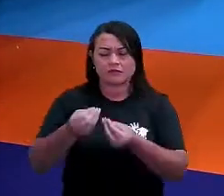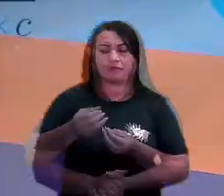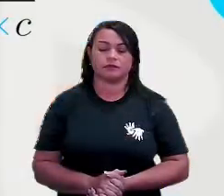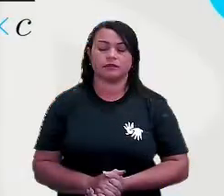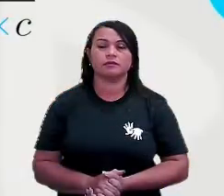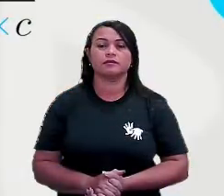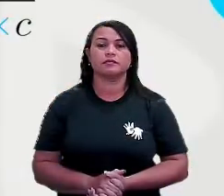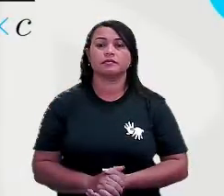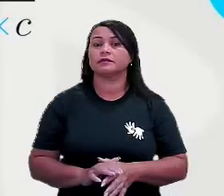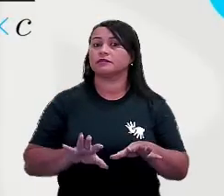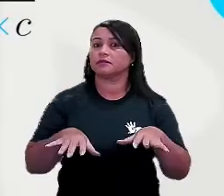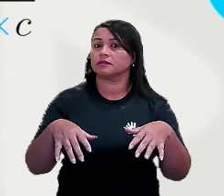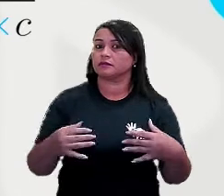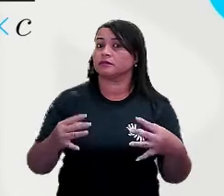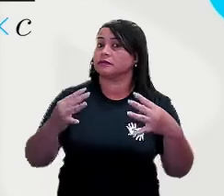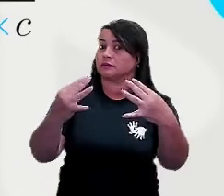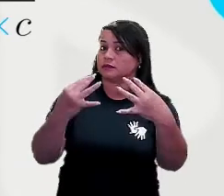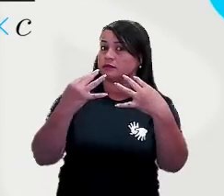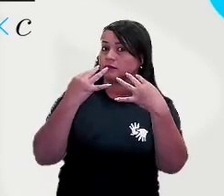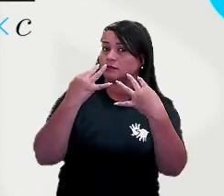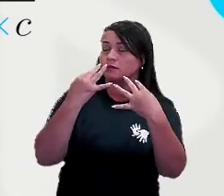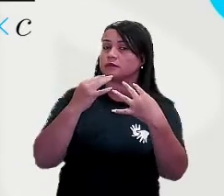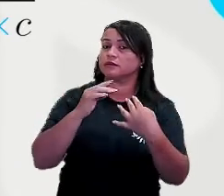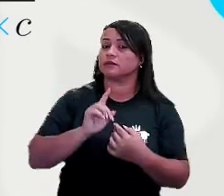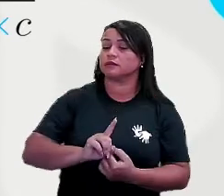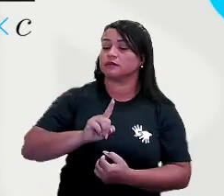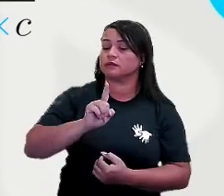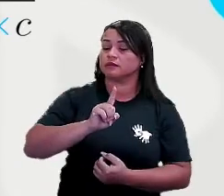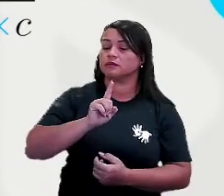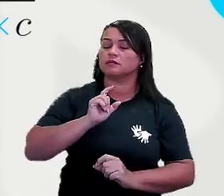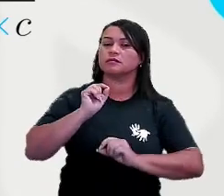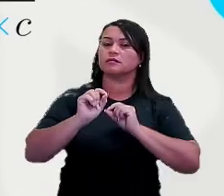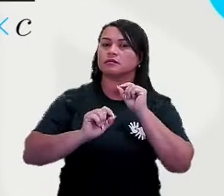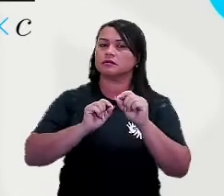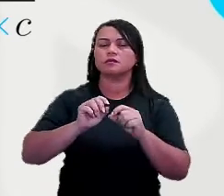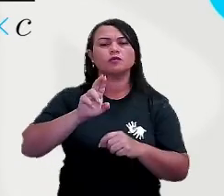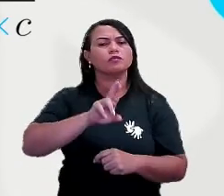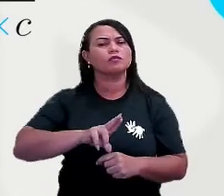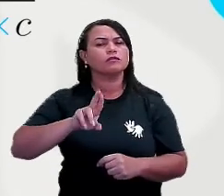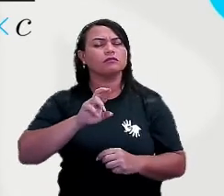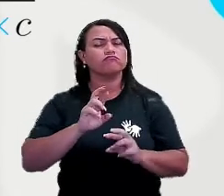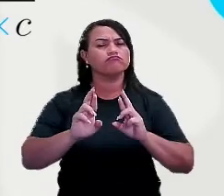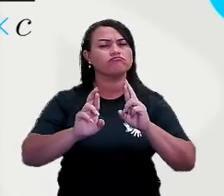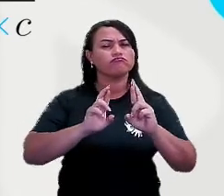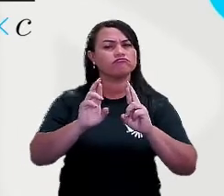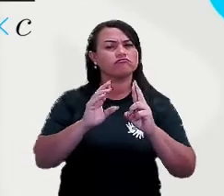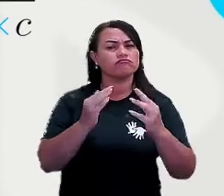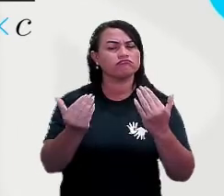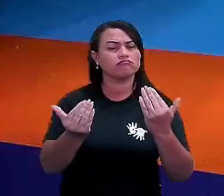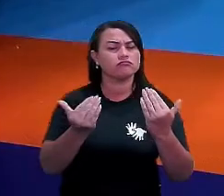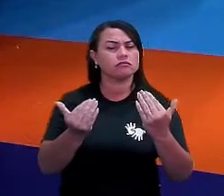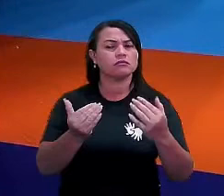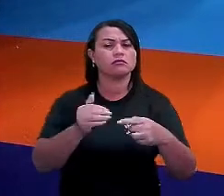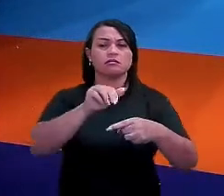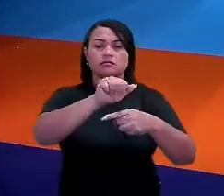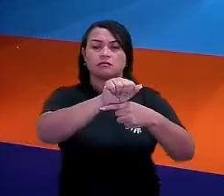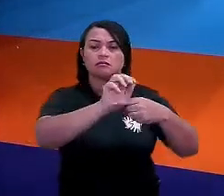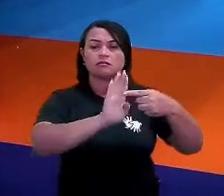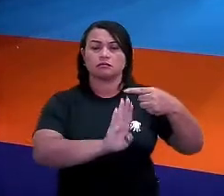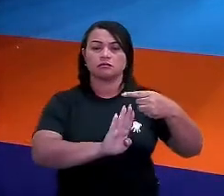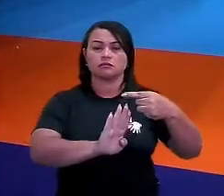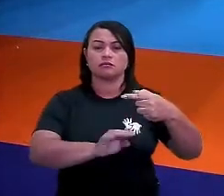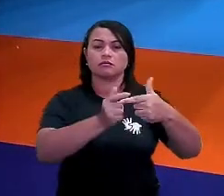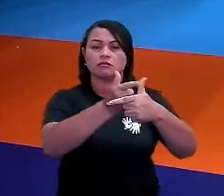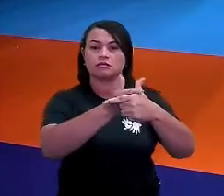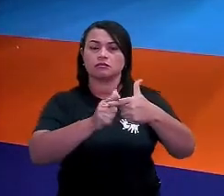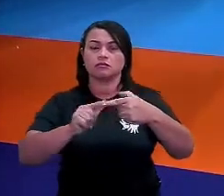lá. Então, presta bem atenção aqui, que a gente vai fazer agora utilizando essa relação que eu trouxe, de A sobre B dividido